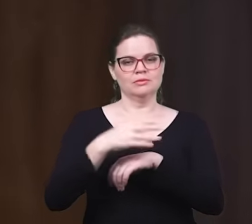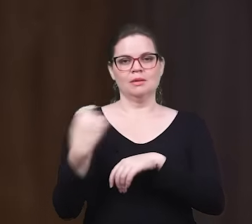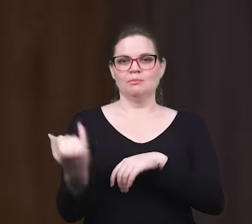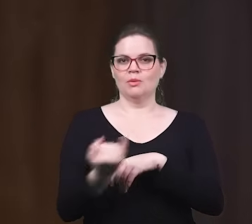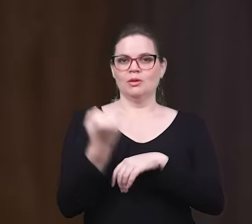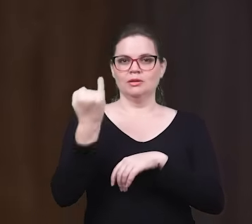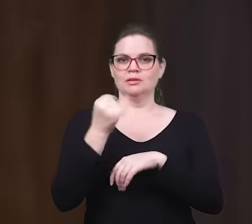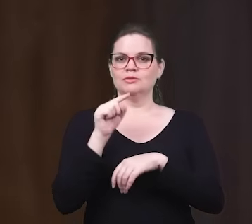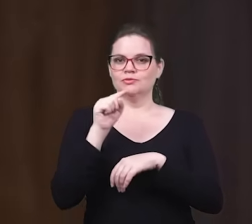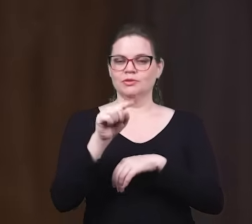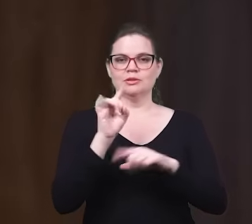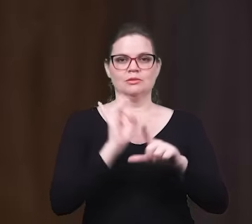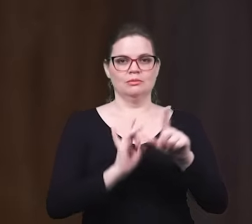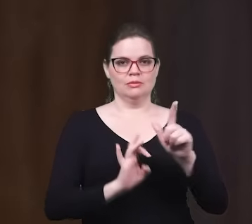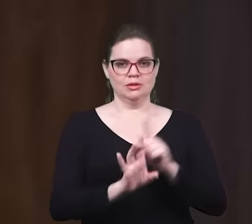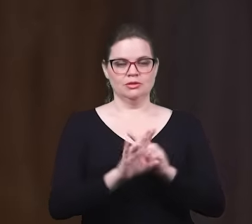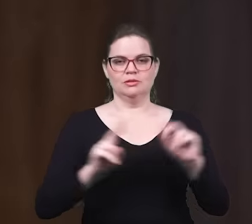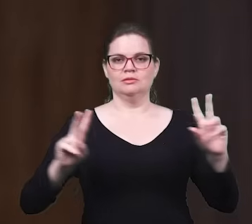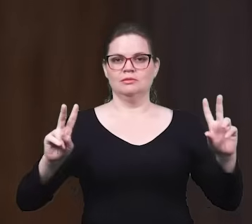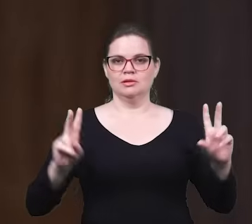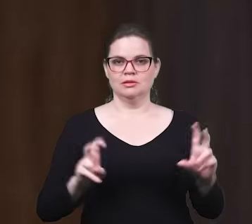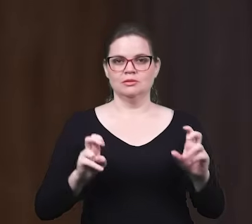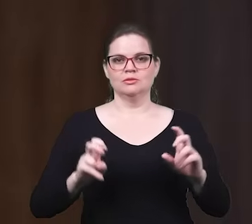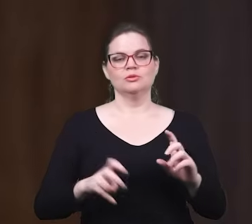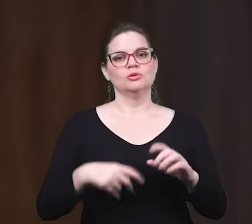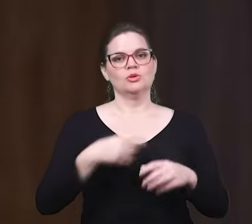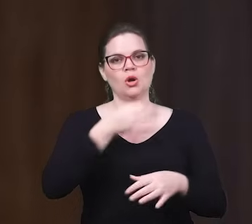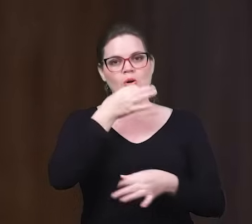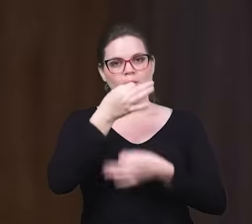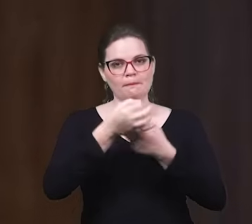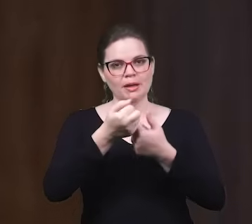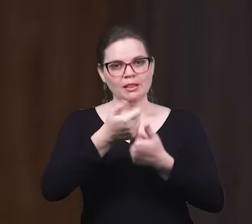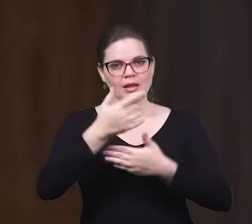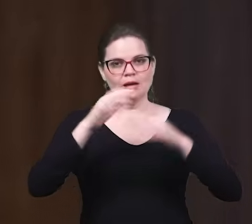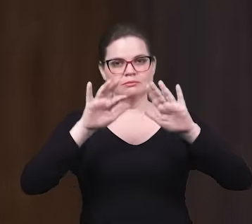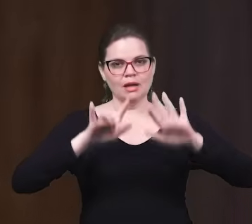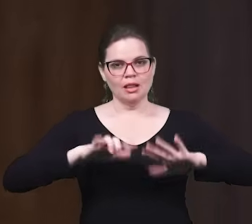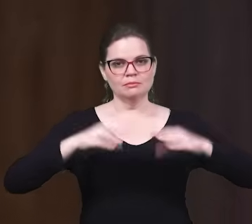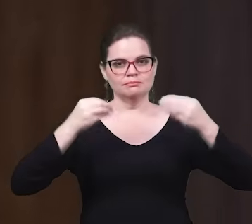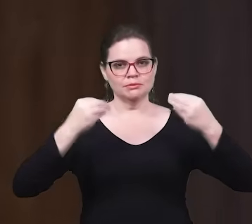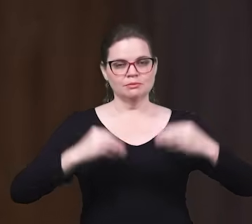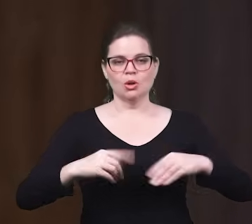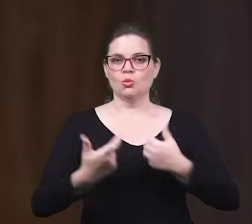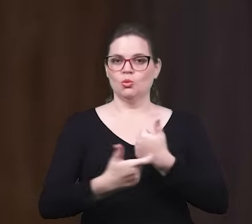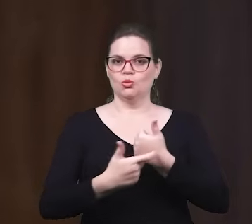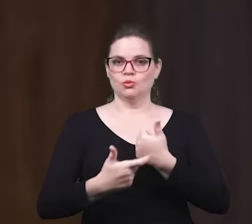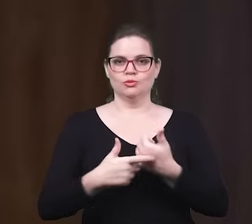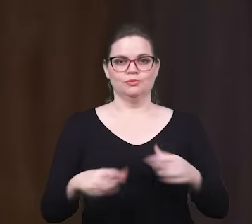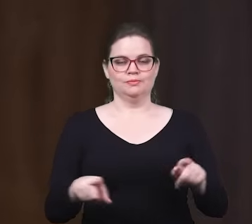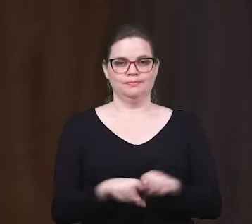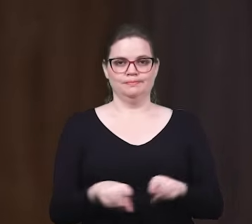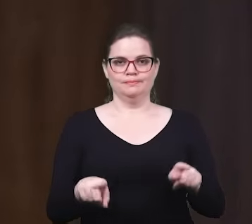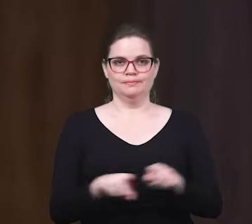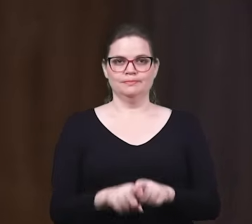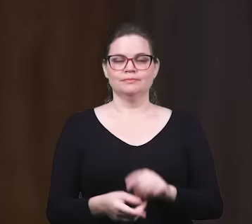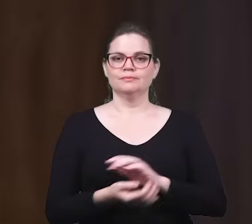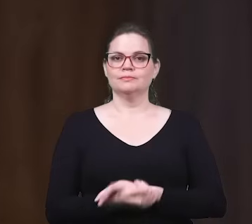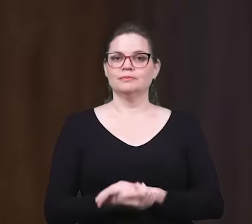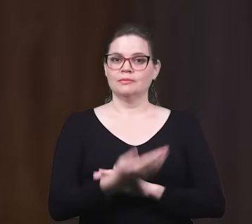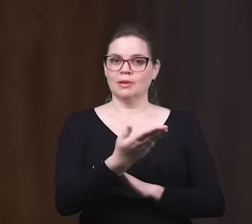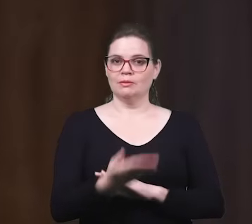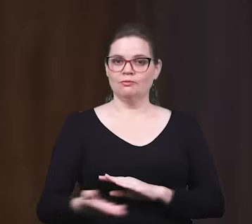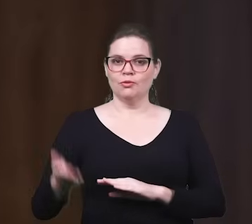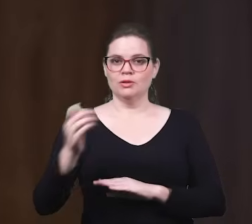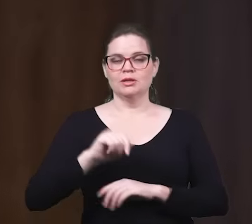de você compartilhar esse assunto, comentar, curtir também. E também você, meu irmão, minha irmã,